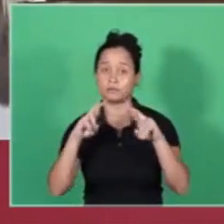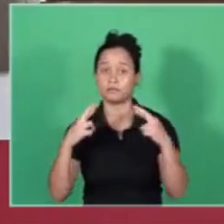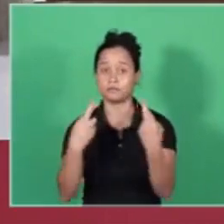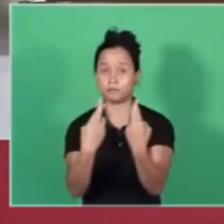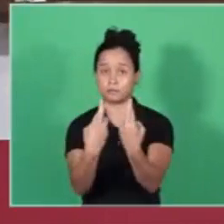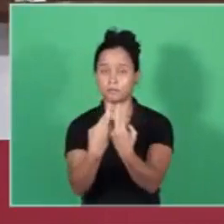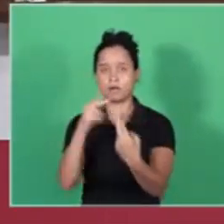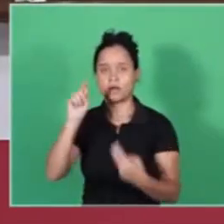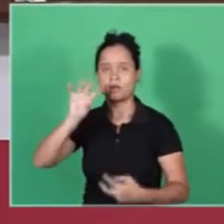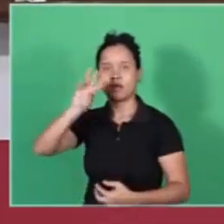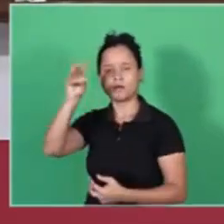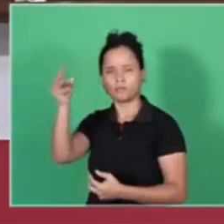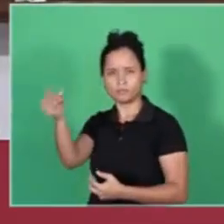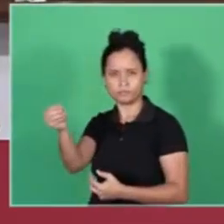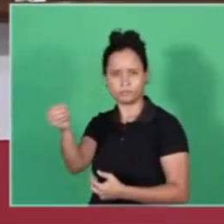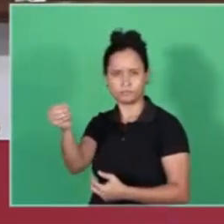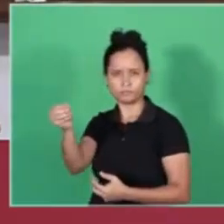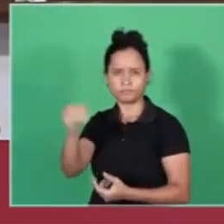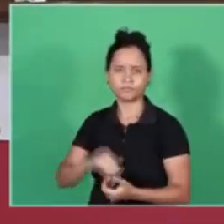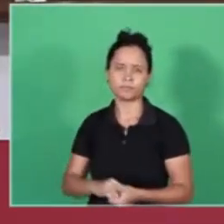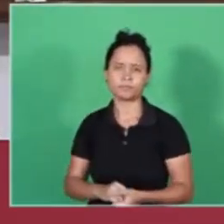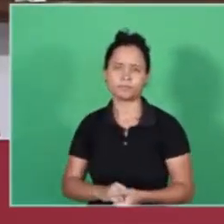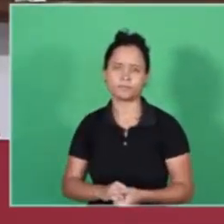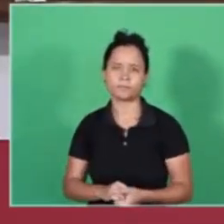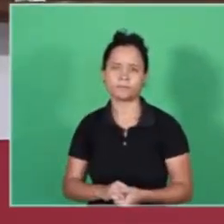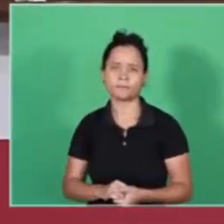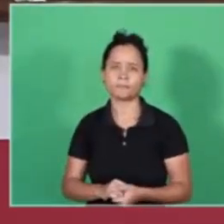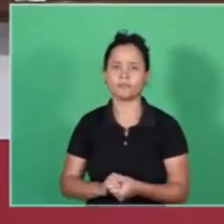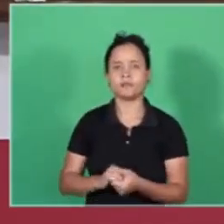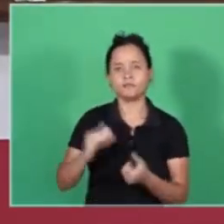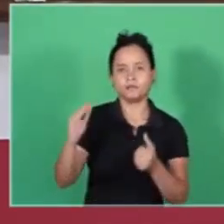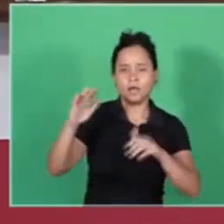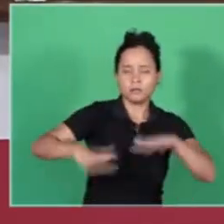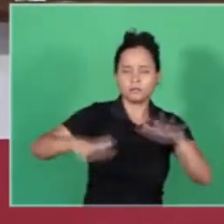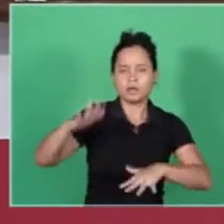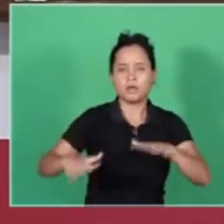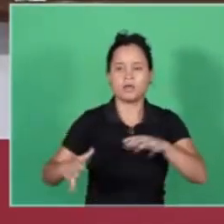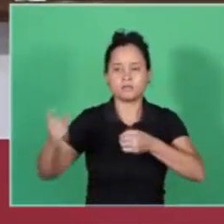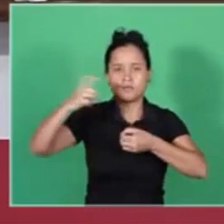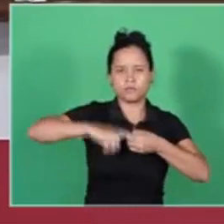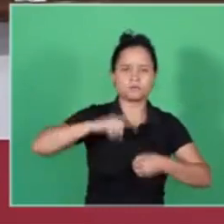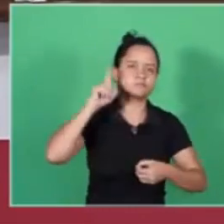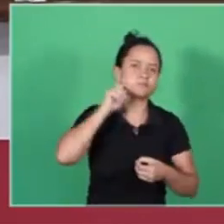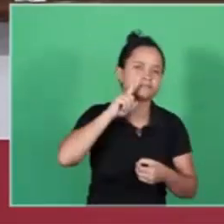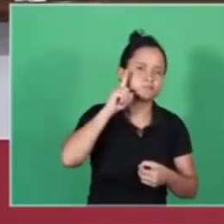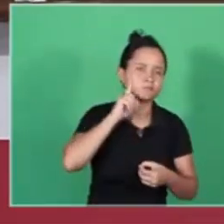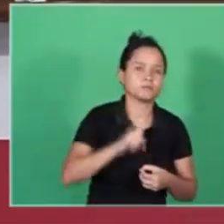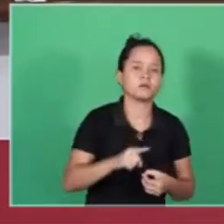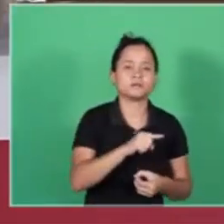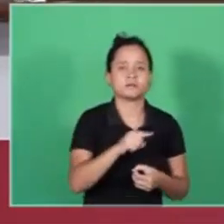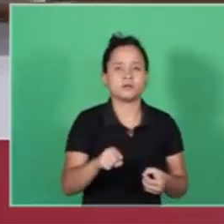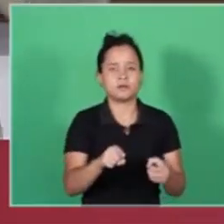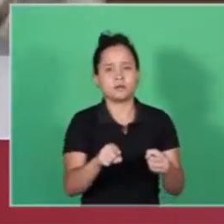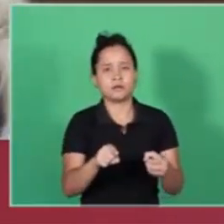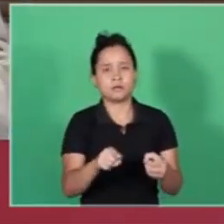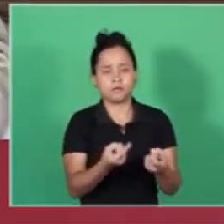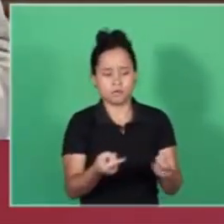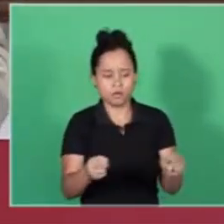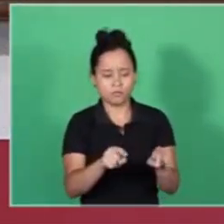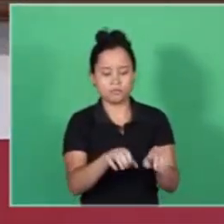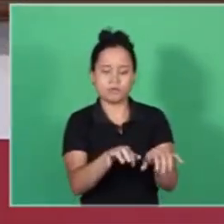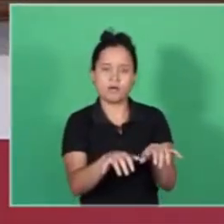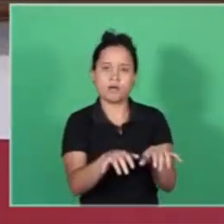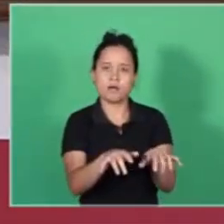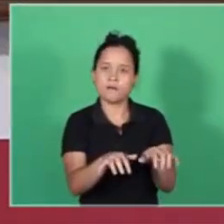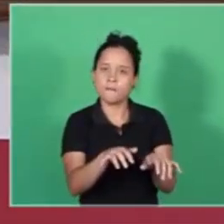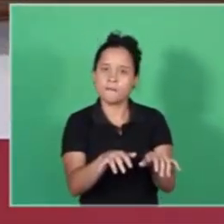lá nos rincões da África, e quando veio aos Estados Unidos, dava audiência de piano para juntar dinheiro para levar para a África. Mas